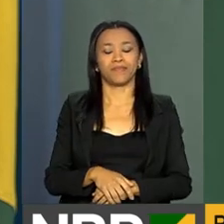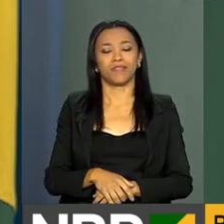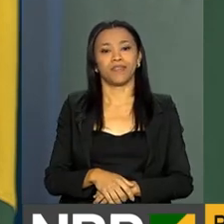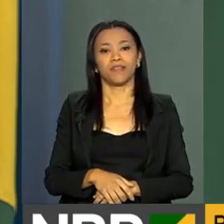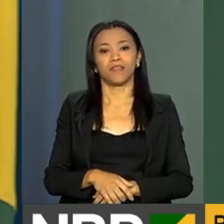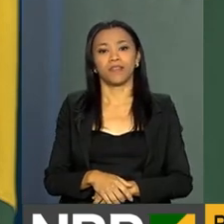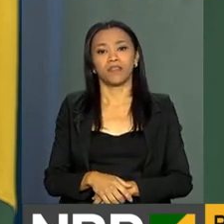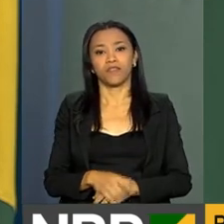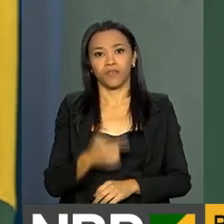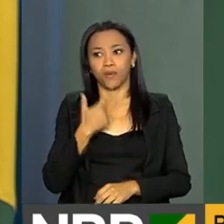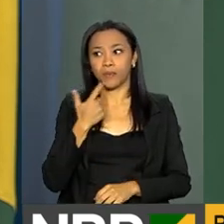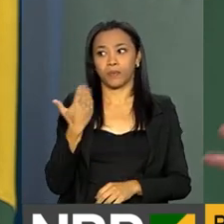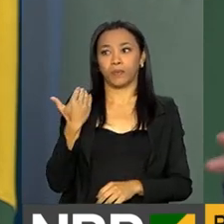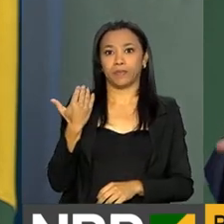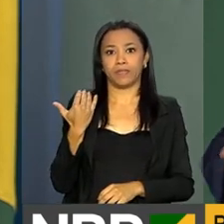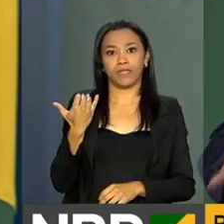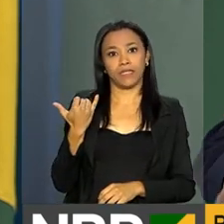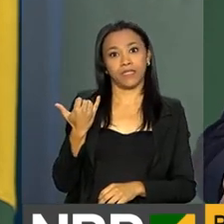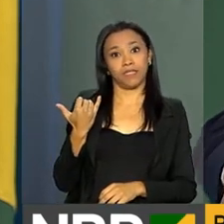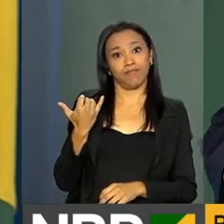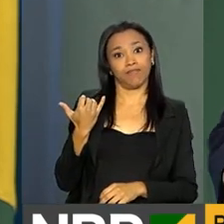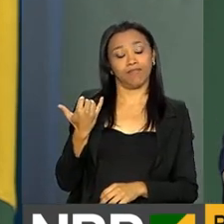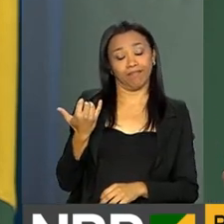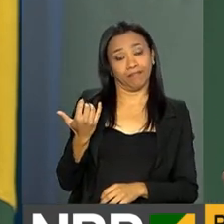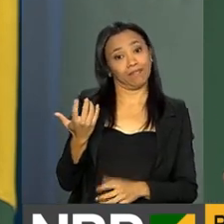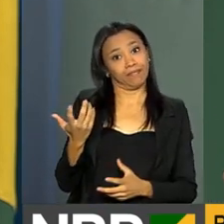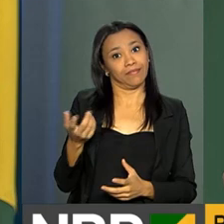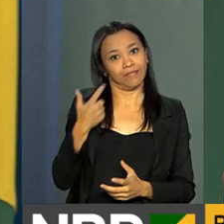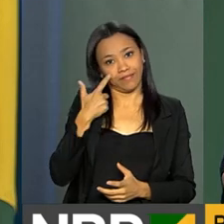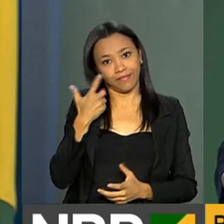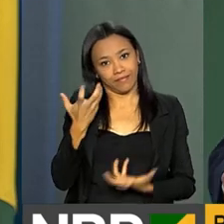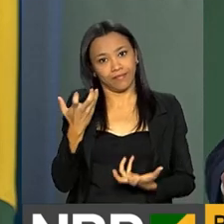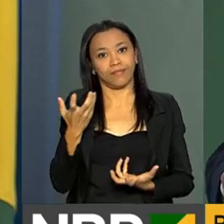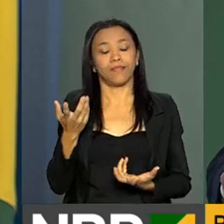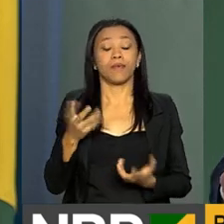se consertou. Mas eu quero